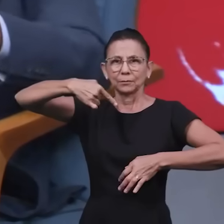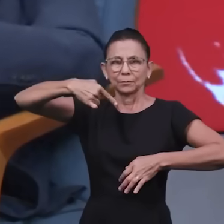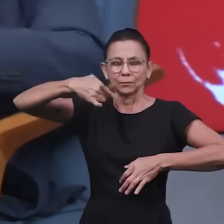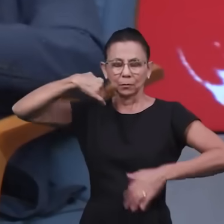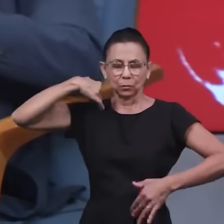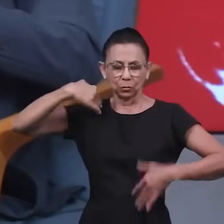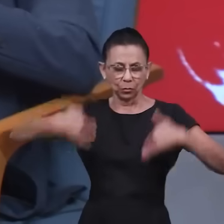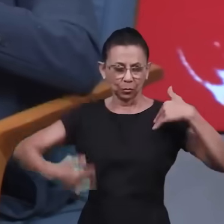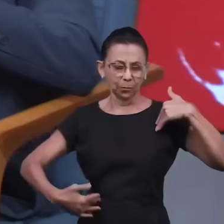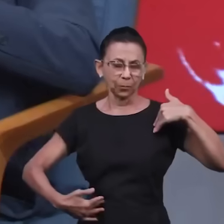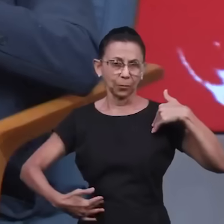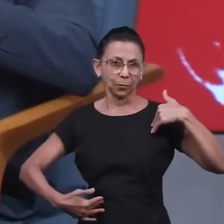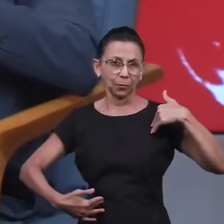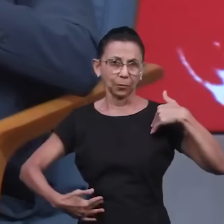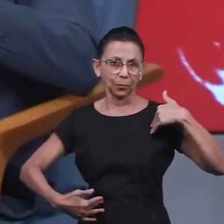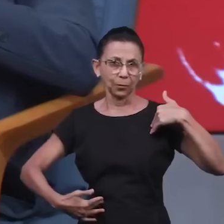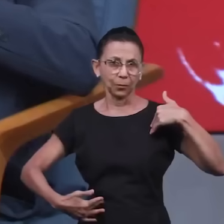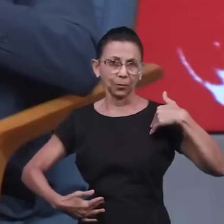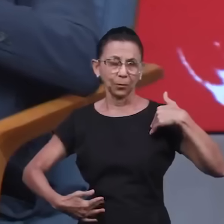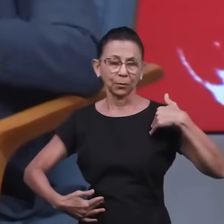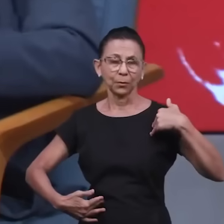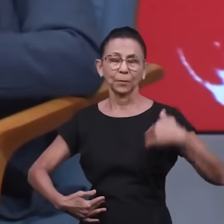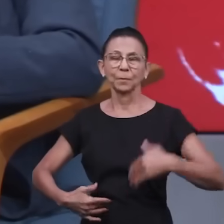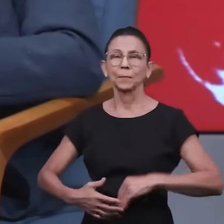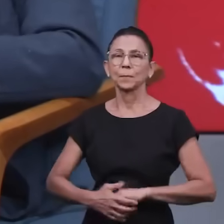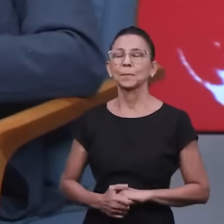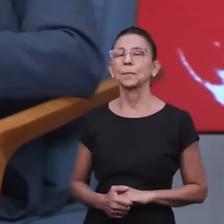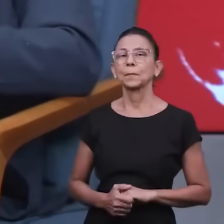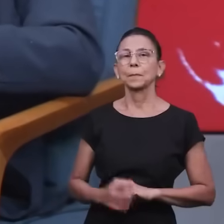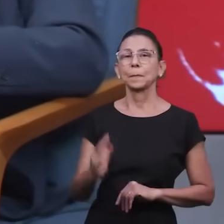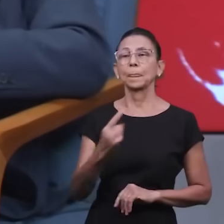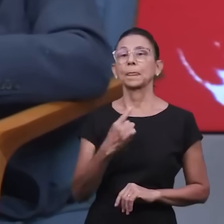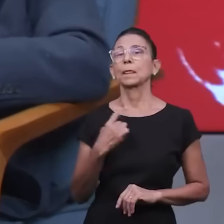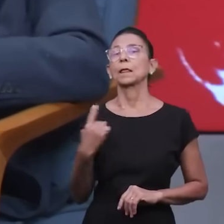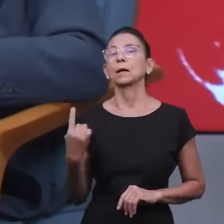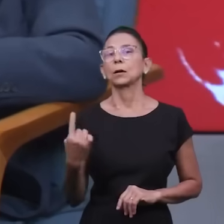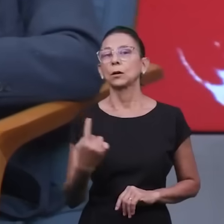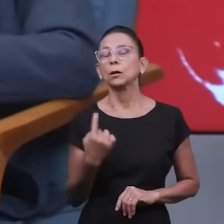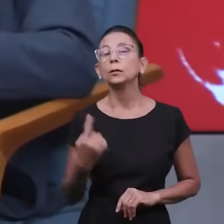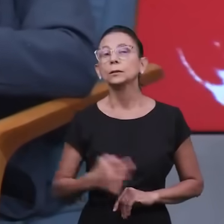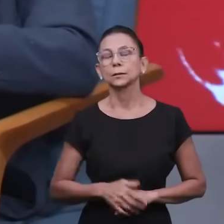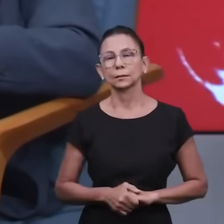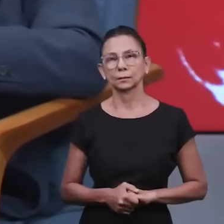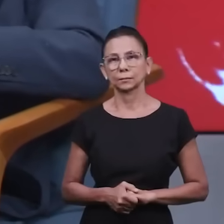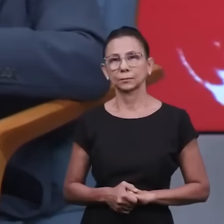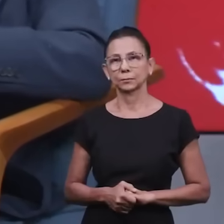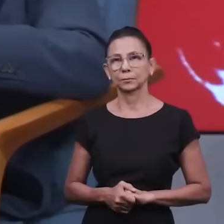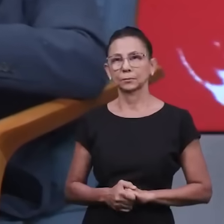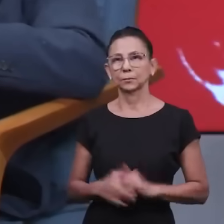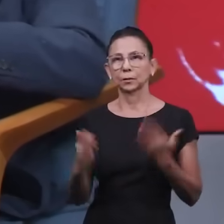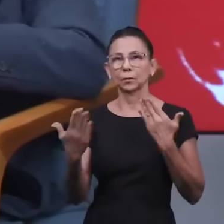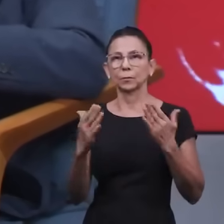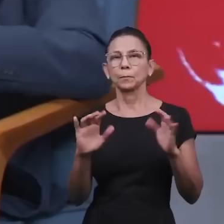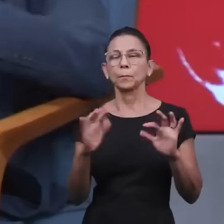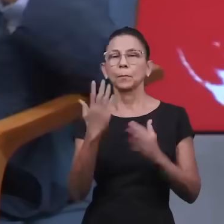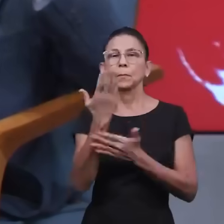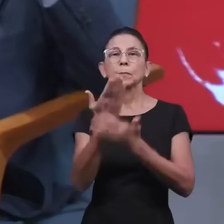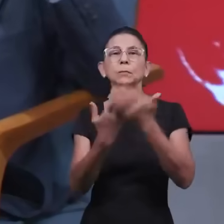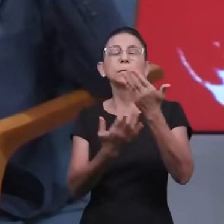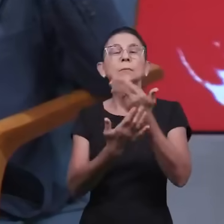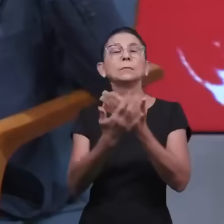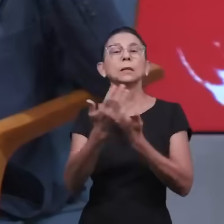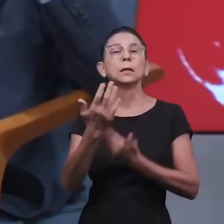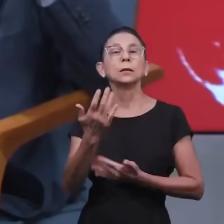quanto a nós somos mão. Nós vamos realizar a mão, mas nós somos a mão, é a